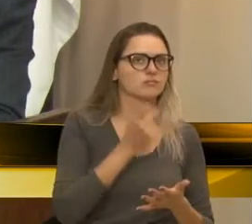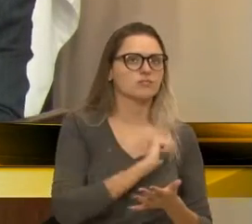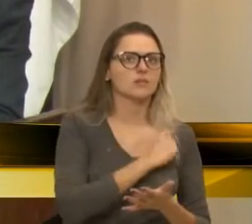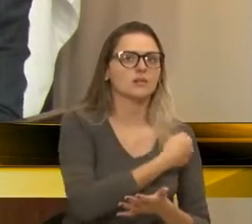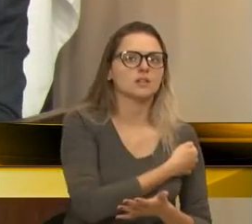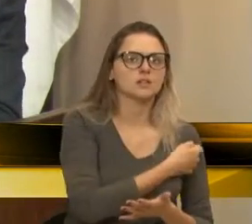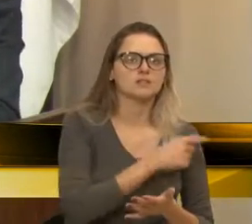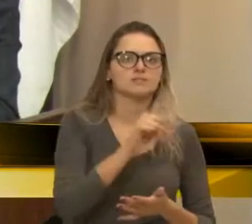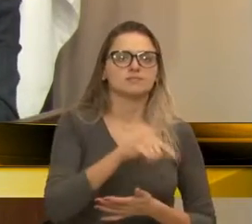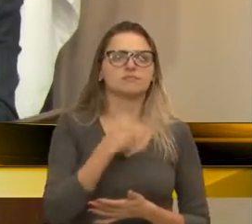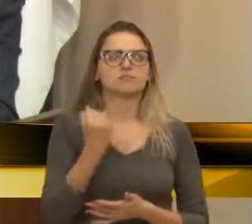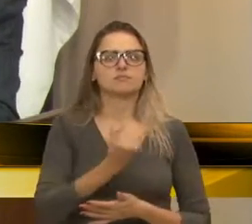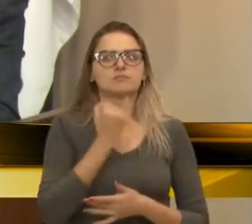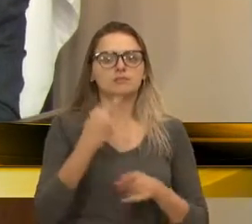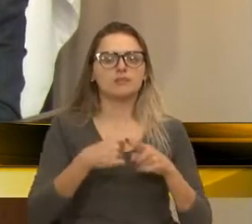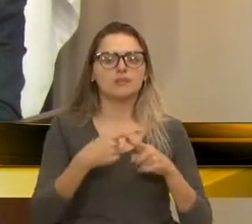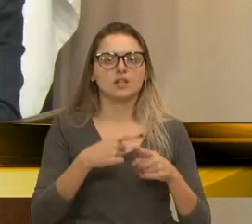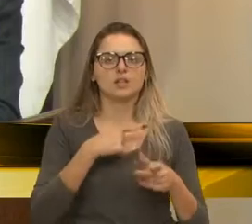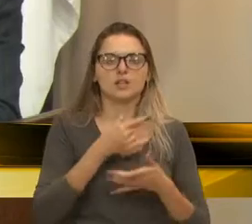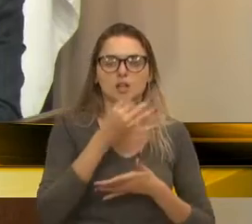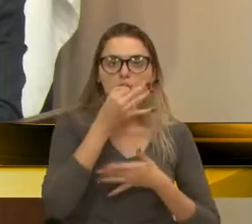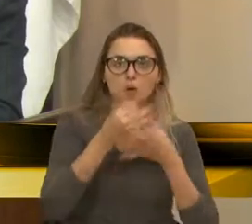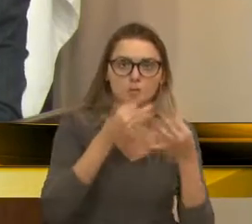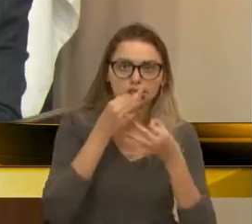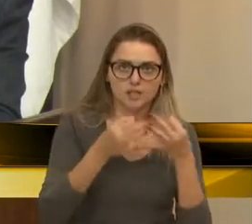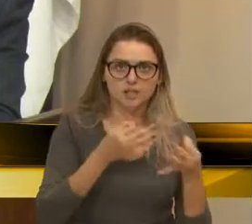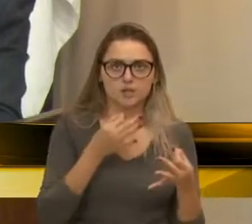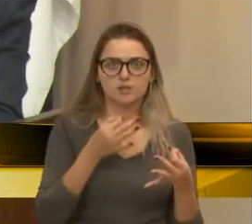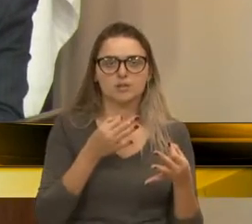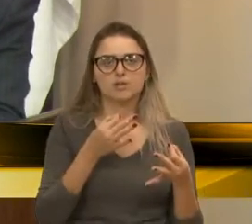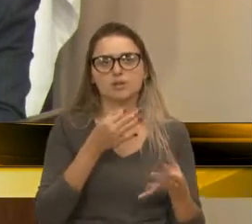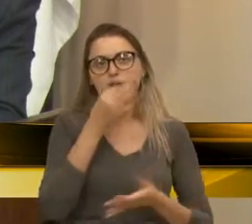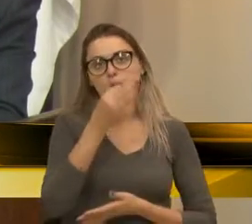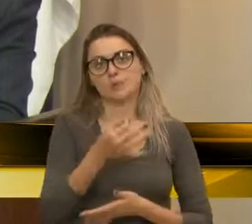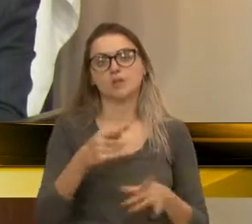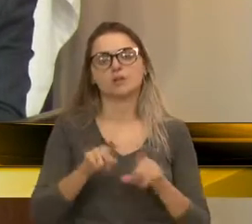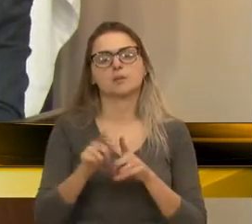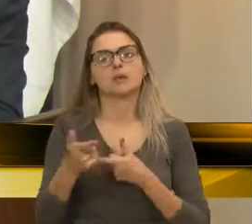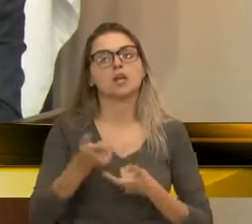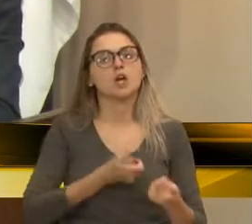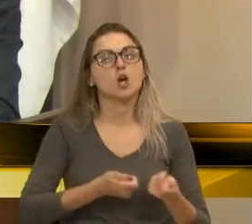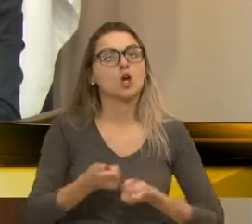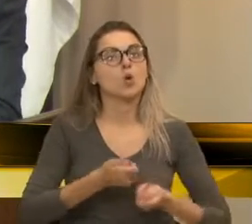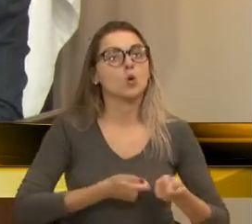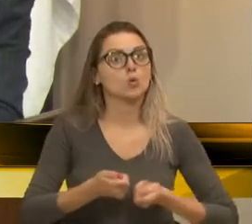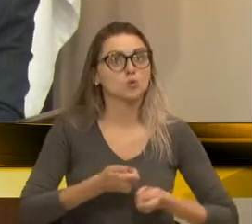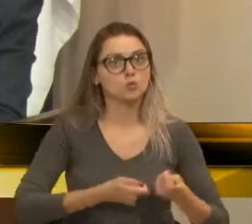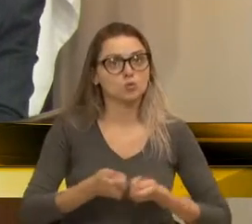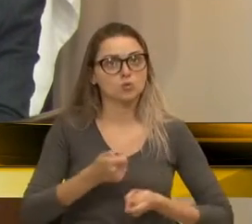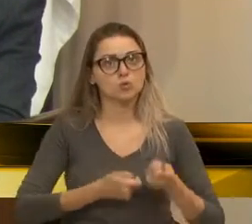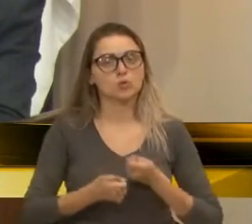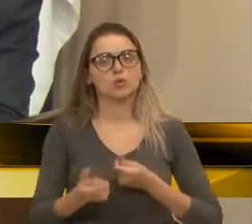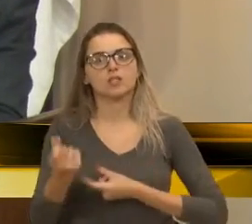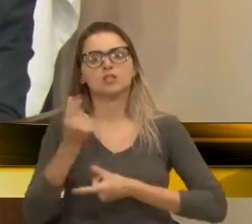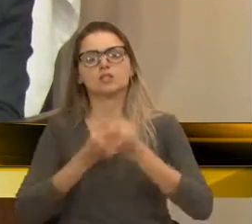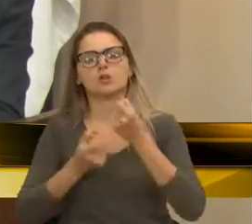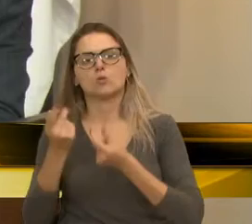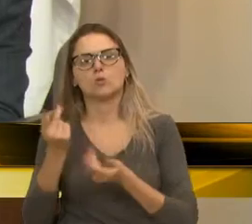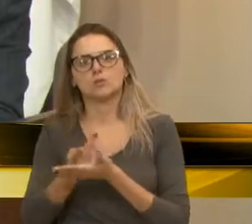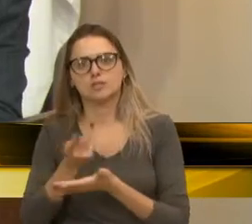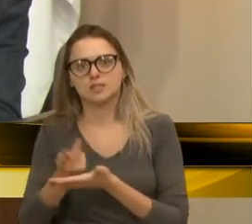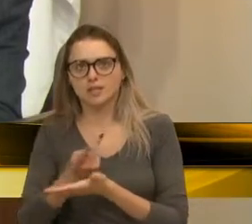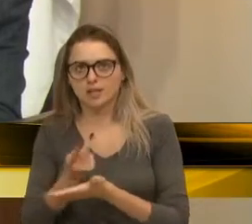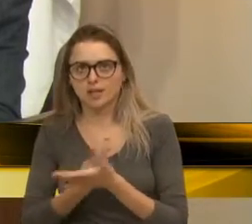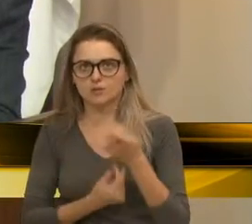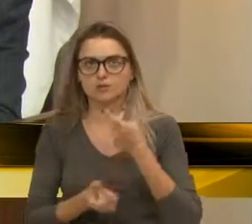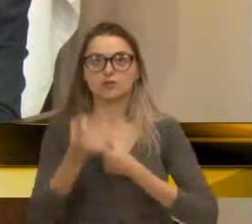muito importante porque ela emite opinião, ela trabalha no controle e prevenção de alguns erros, né, de